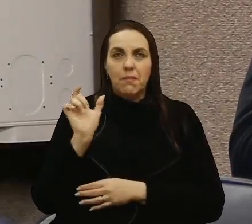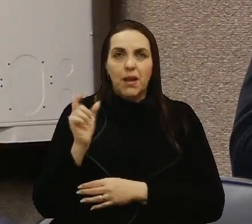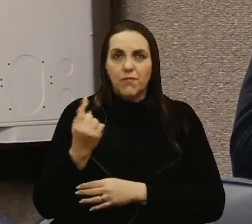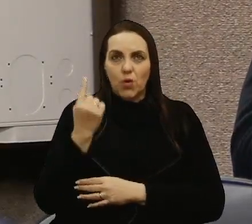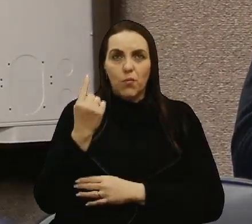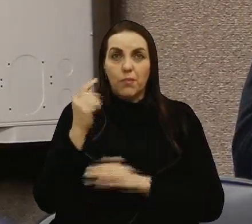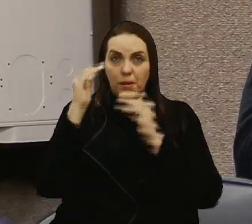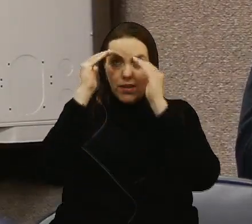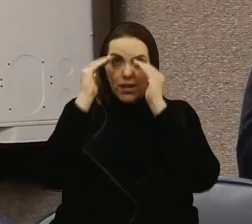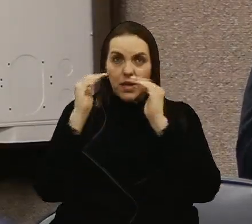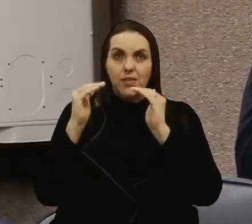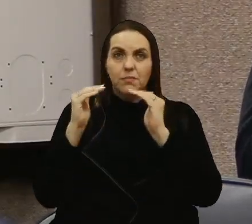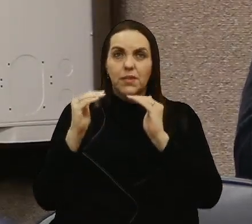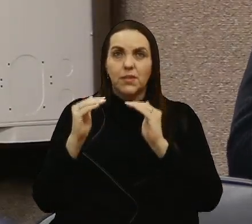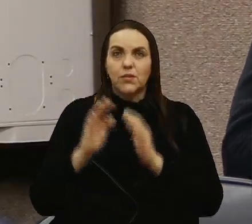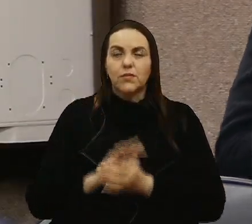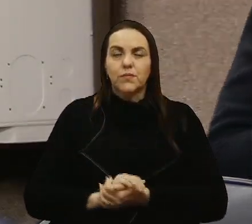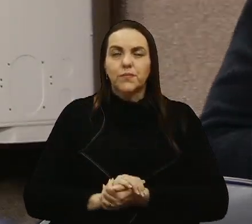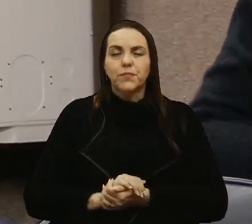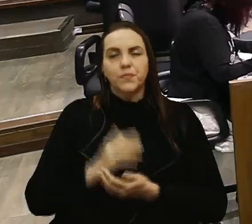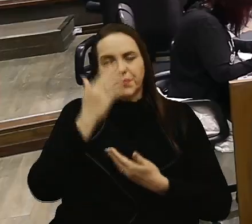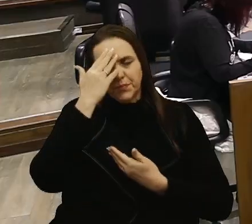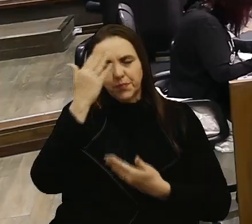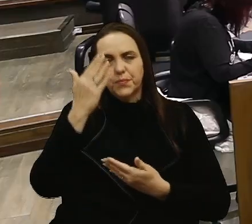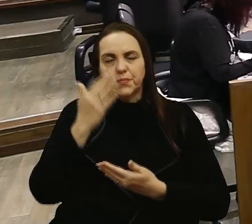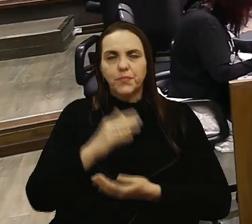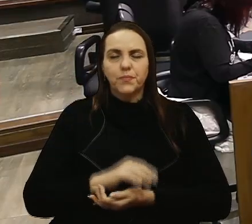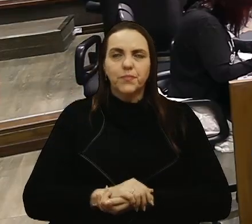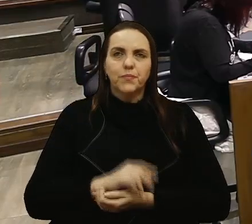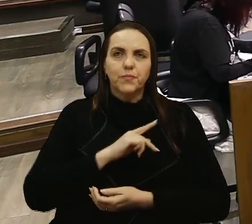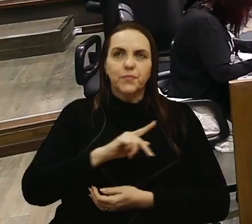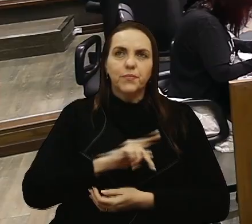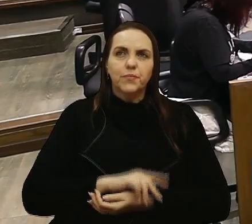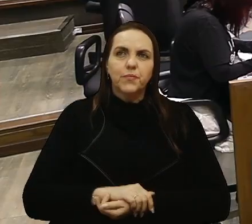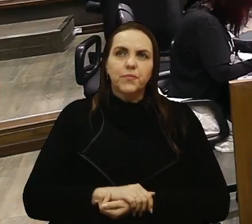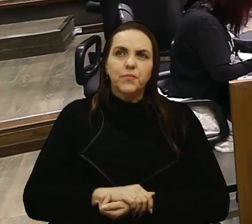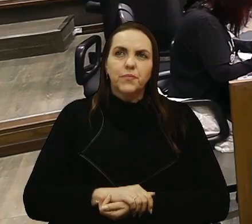respeito, respeito, respeito. Obrigado, presidente.